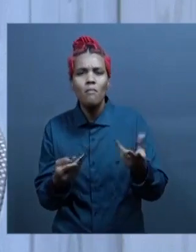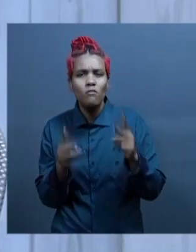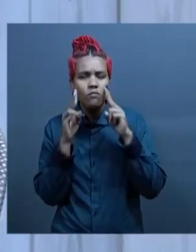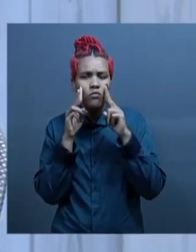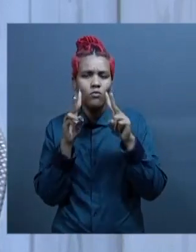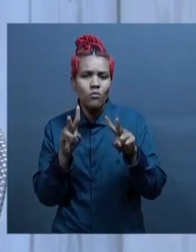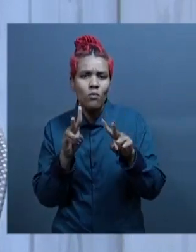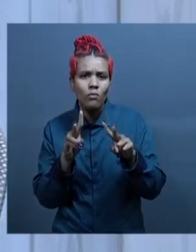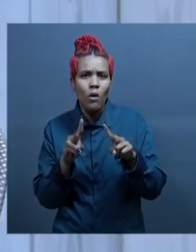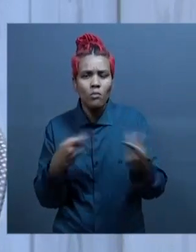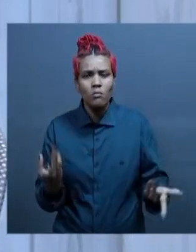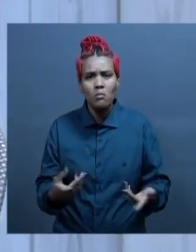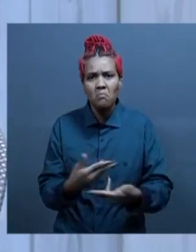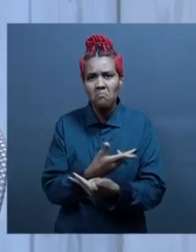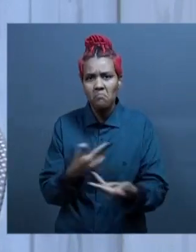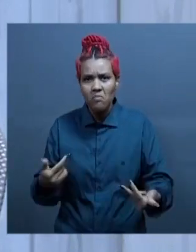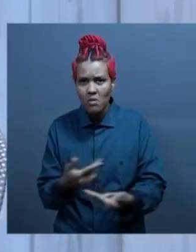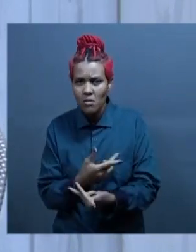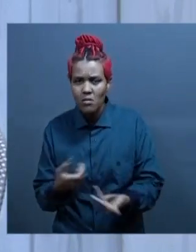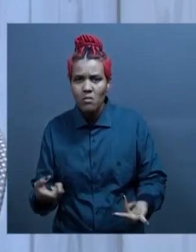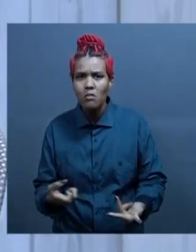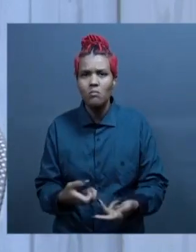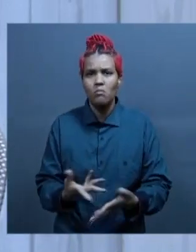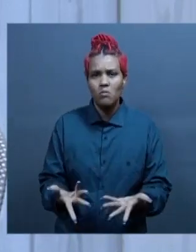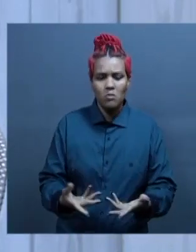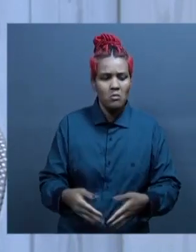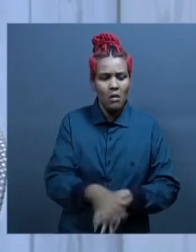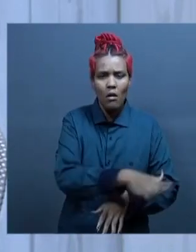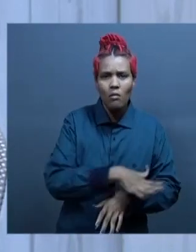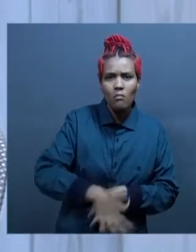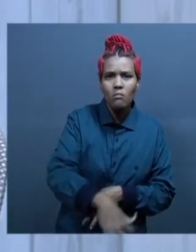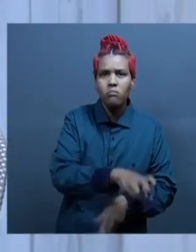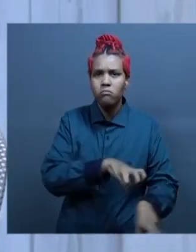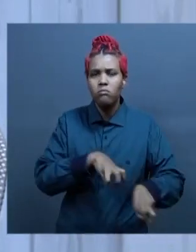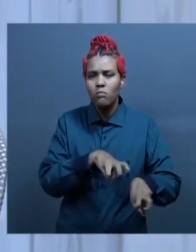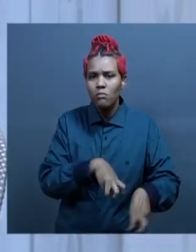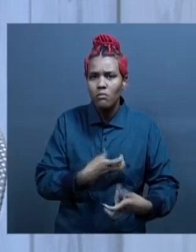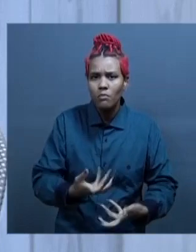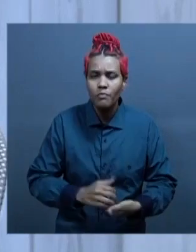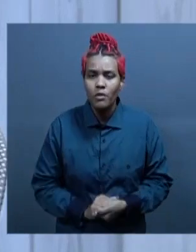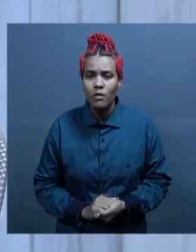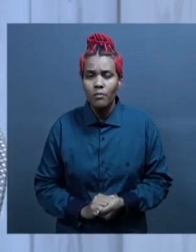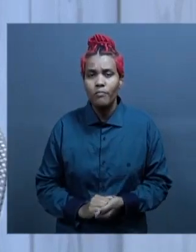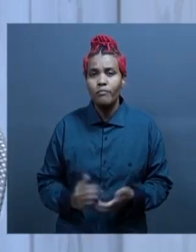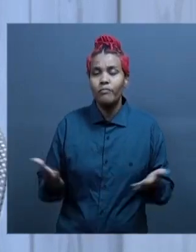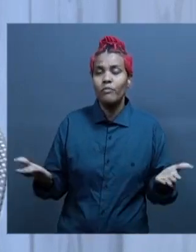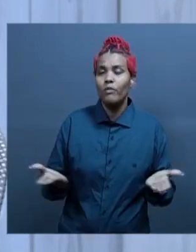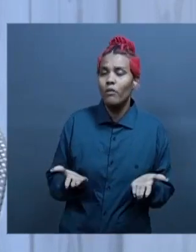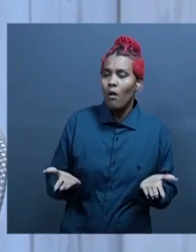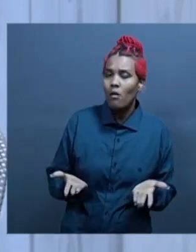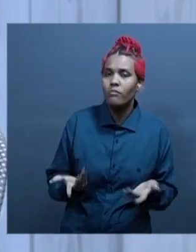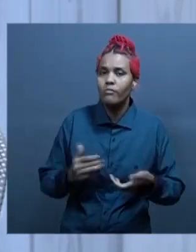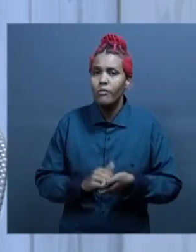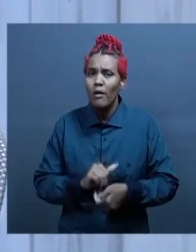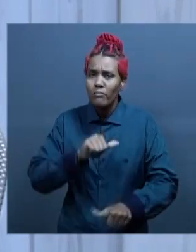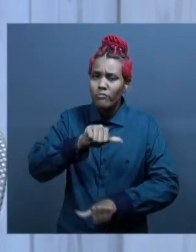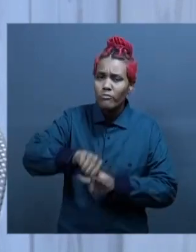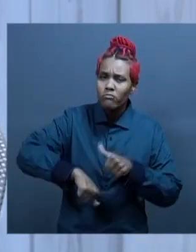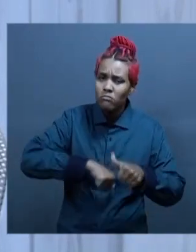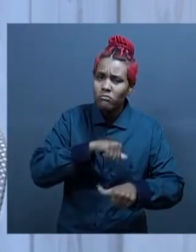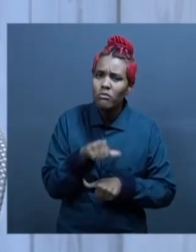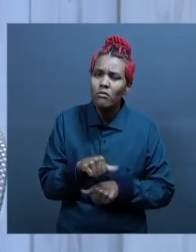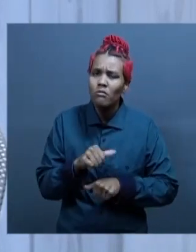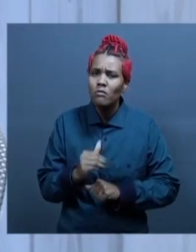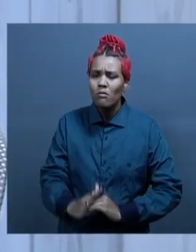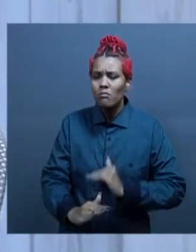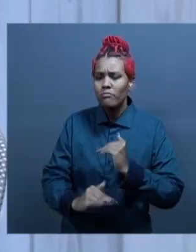hortifrutis hoje é dia da propaganda e vamos discutir as mudanças que ocorrem nesta área ao longo dos